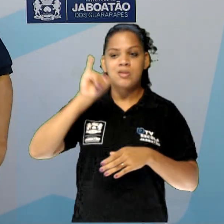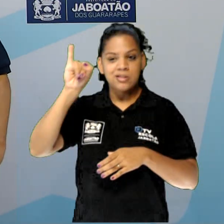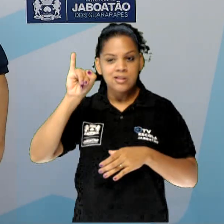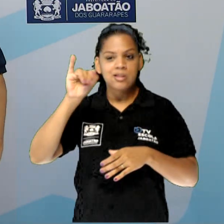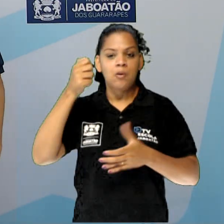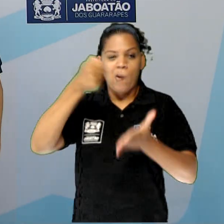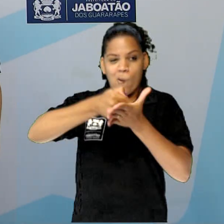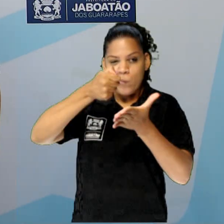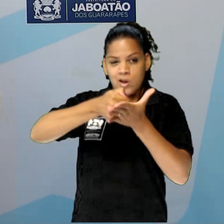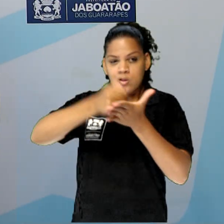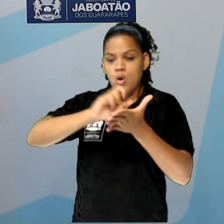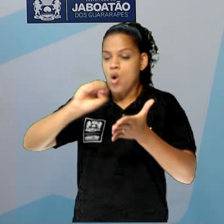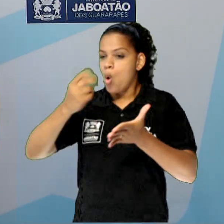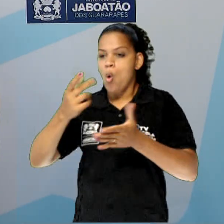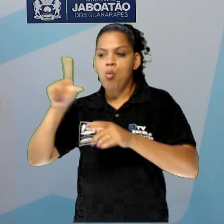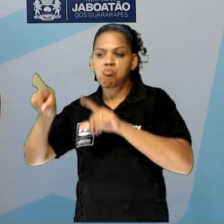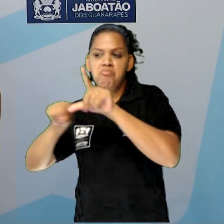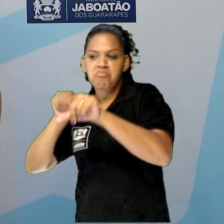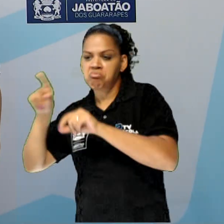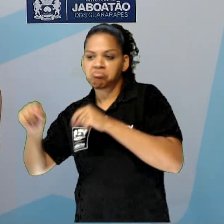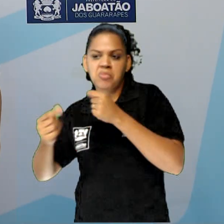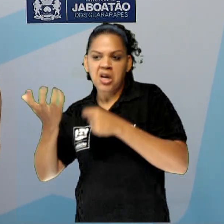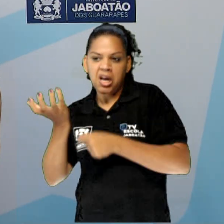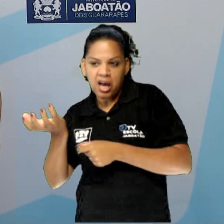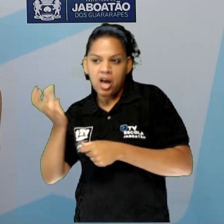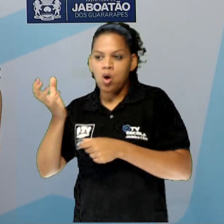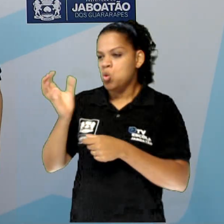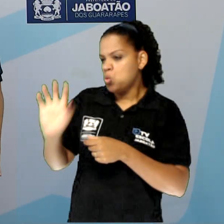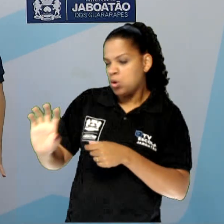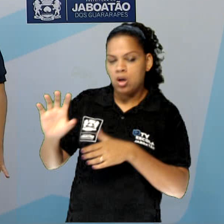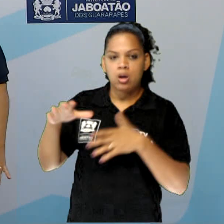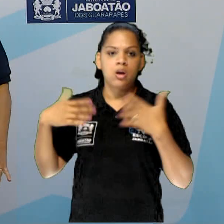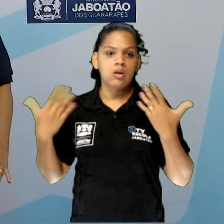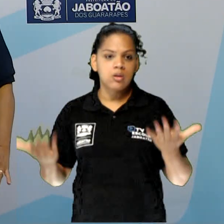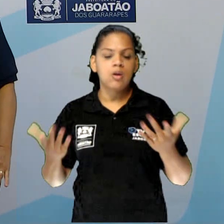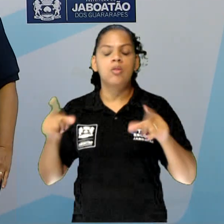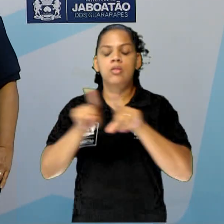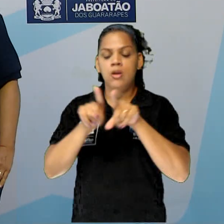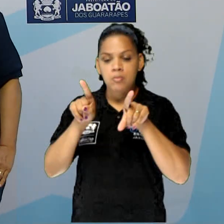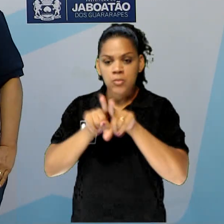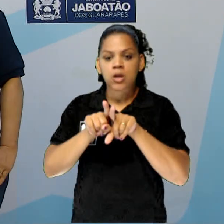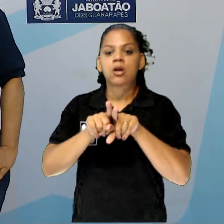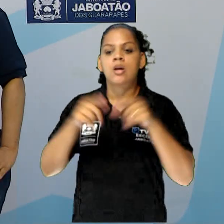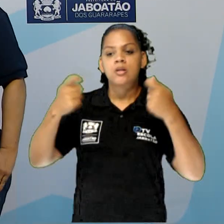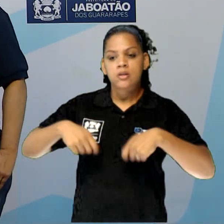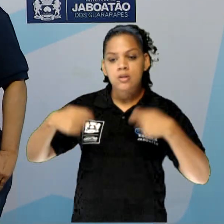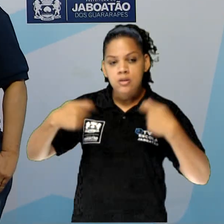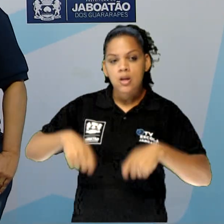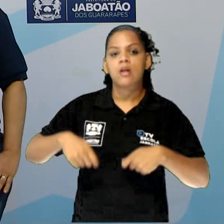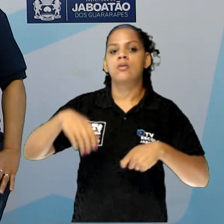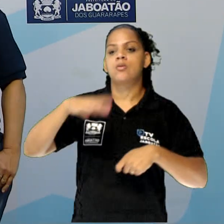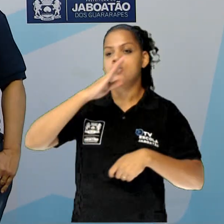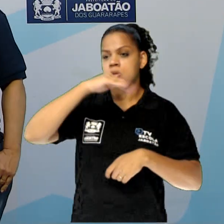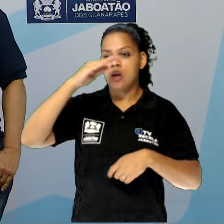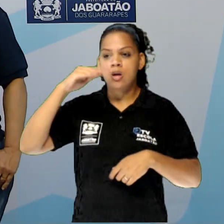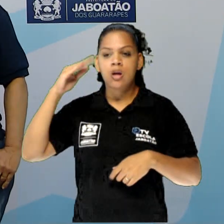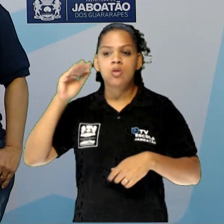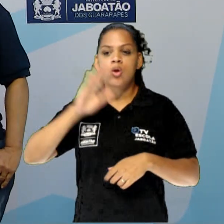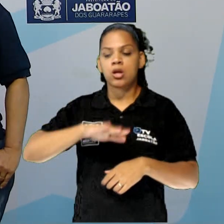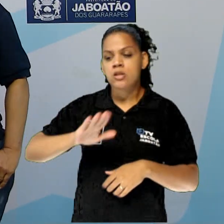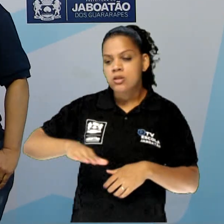facultativo. Trabalhamos também a questão da criticidade dos adolescentes na sua convivência com a